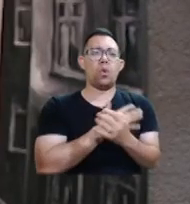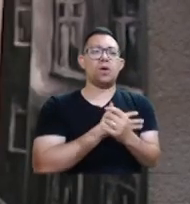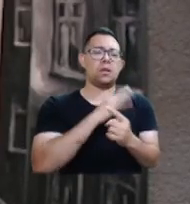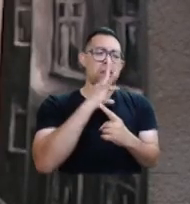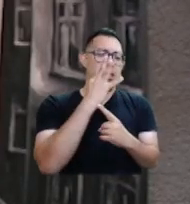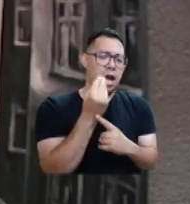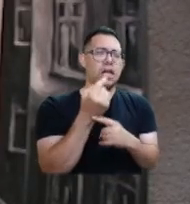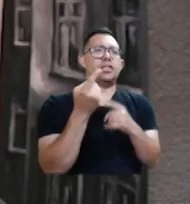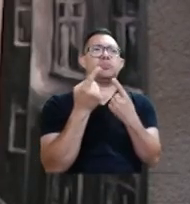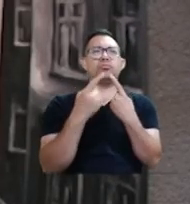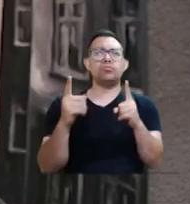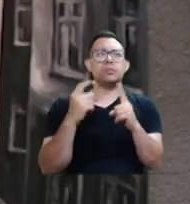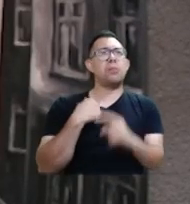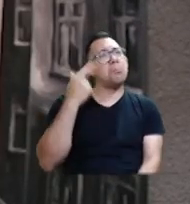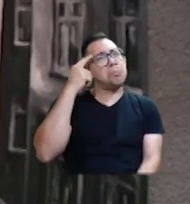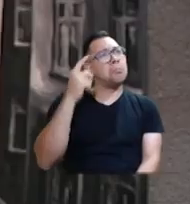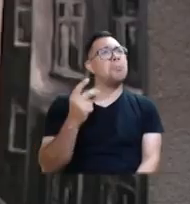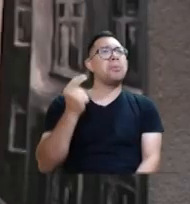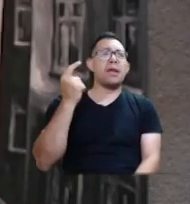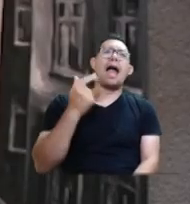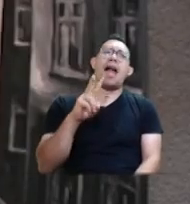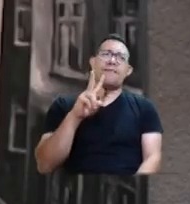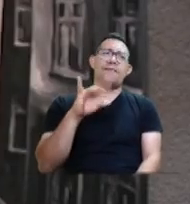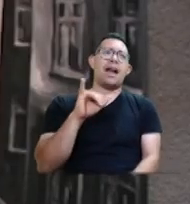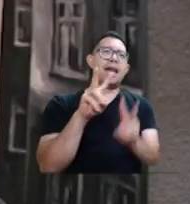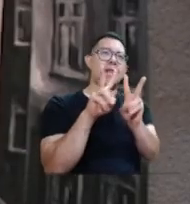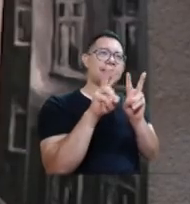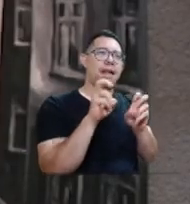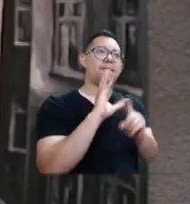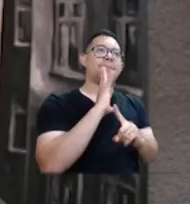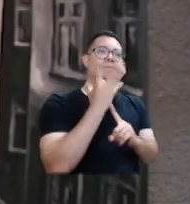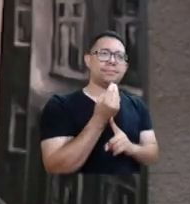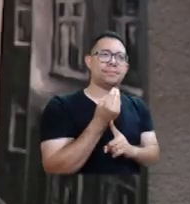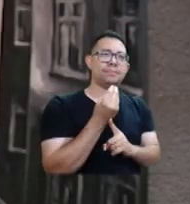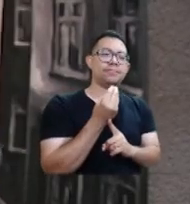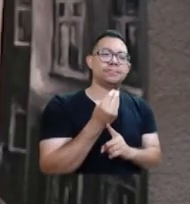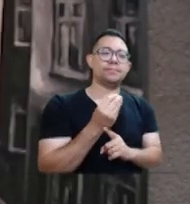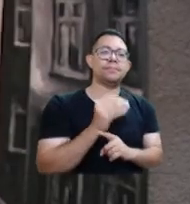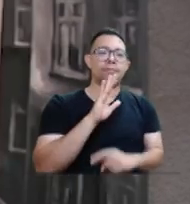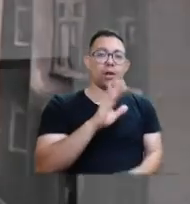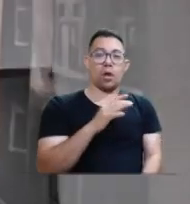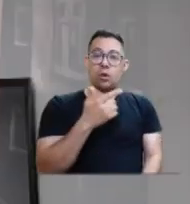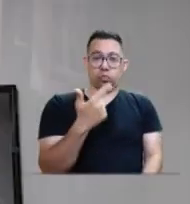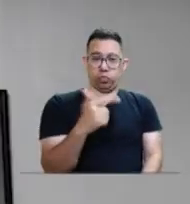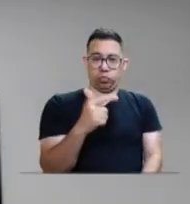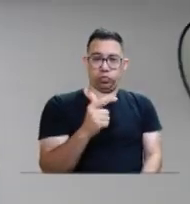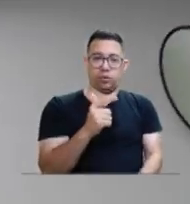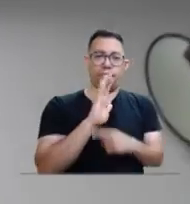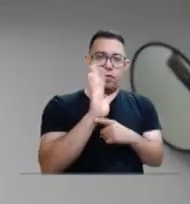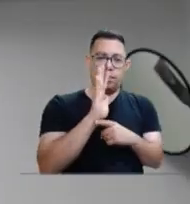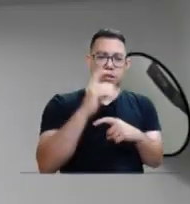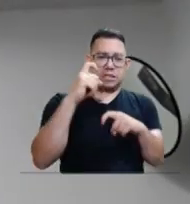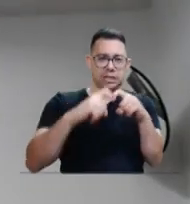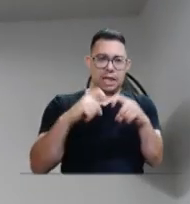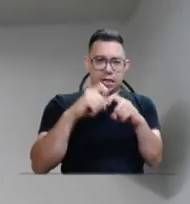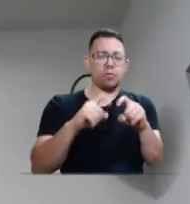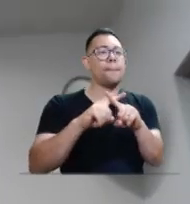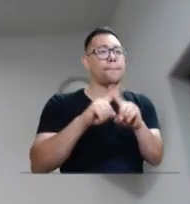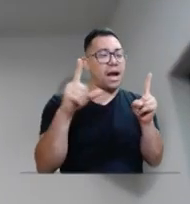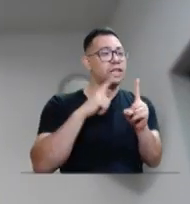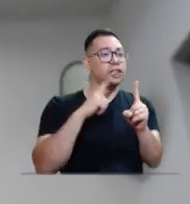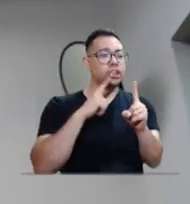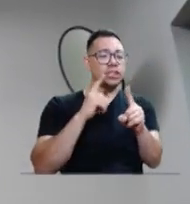com arte, com um monte de coisa, música, a gente decidiu. E aí então era a única locadora que não tinha filme erótico, mas era a